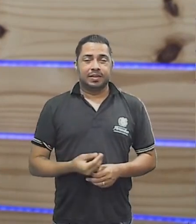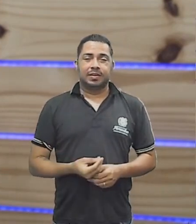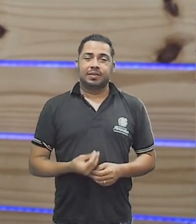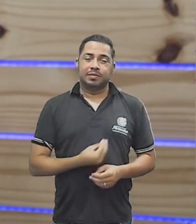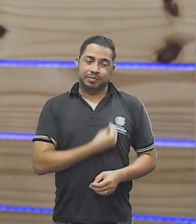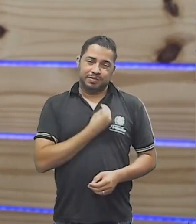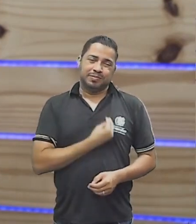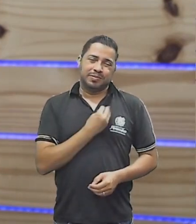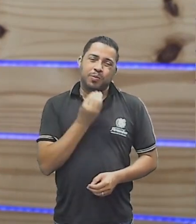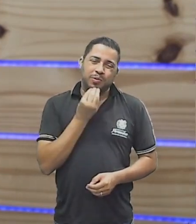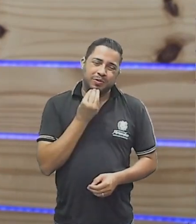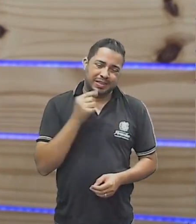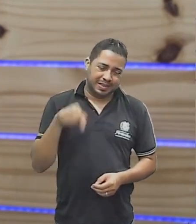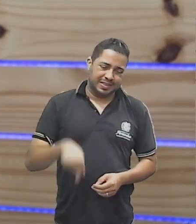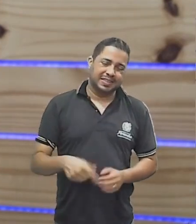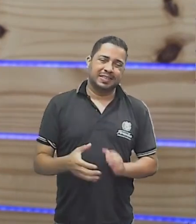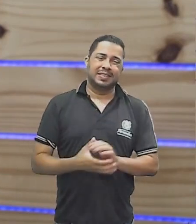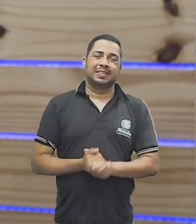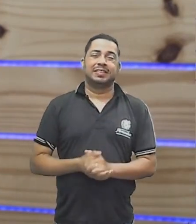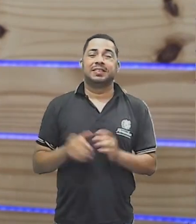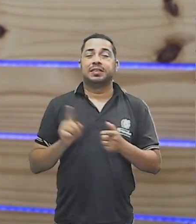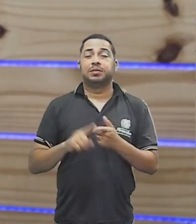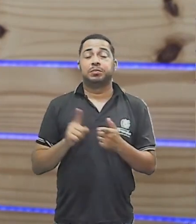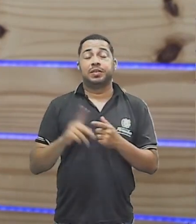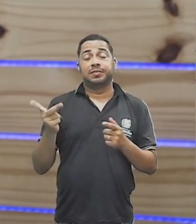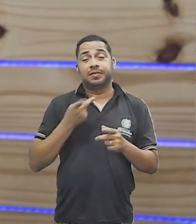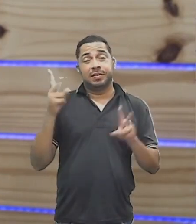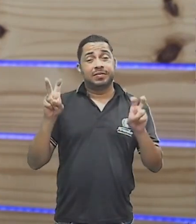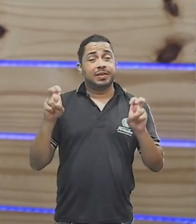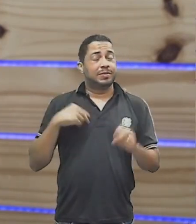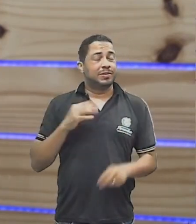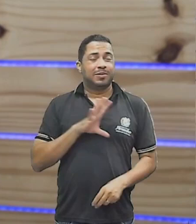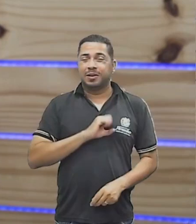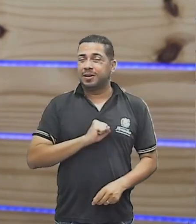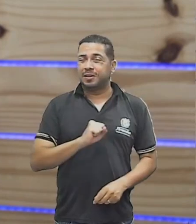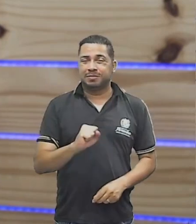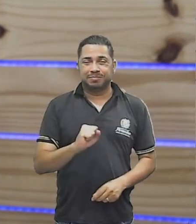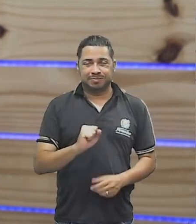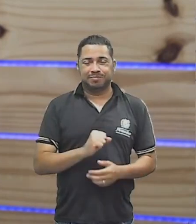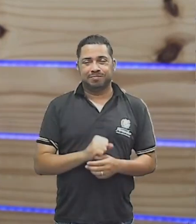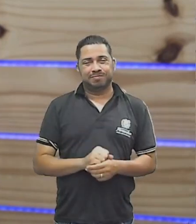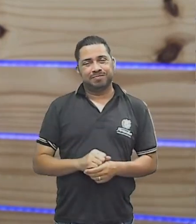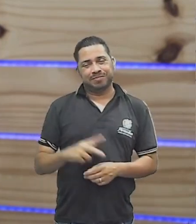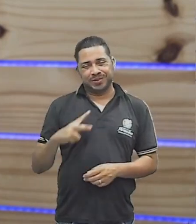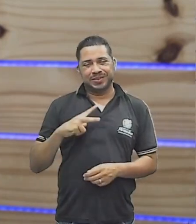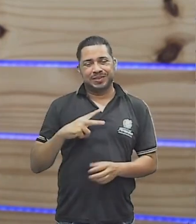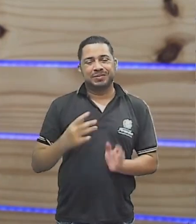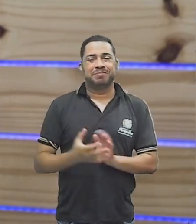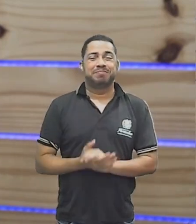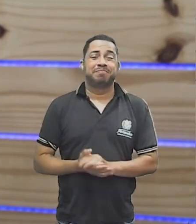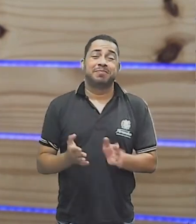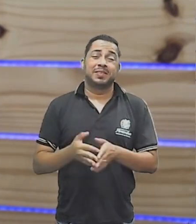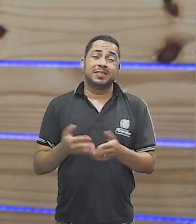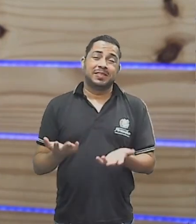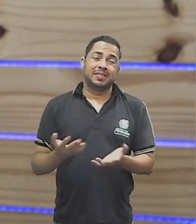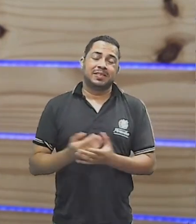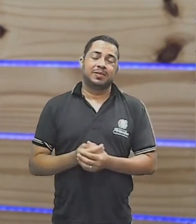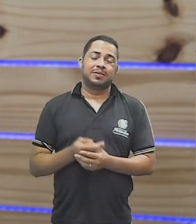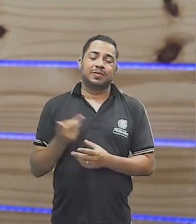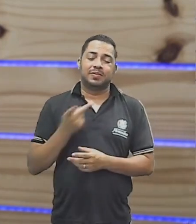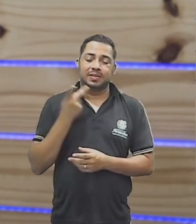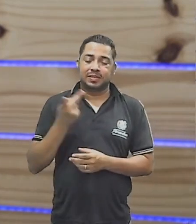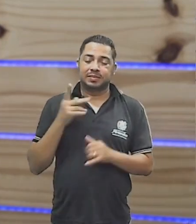aqui com vocês, falando de um tema que eu amo, particularmente. Então vamos falar aí